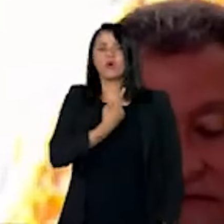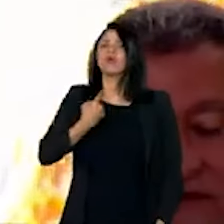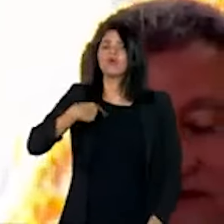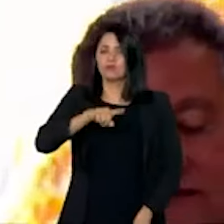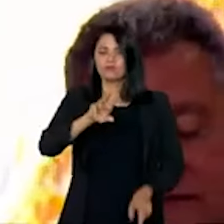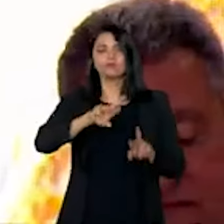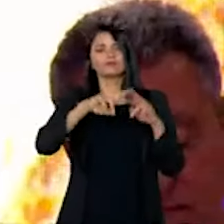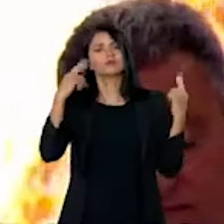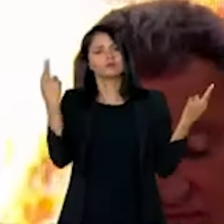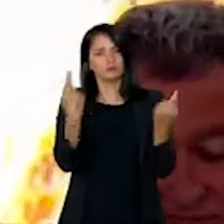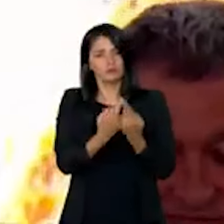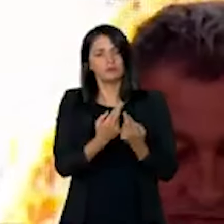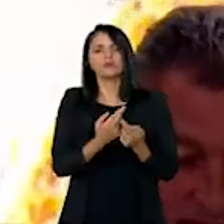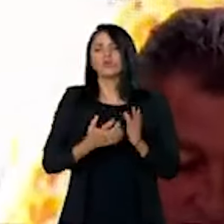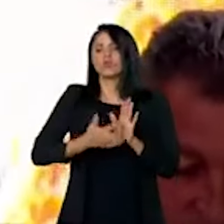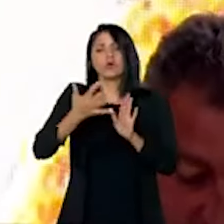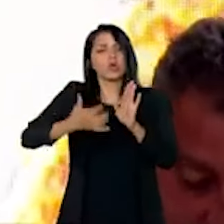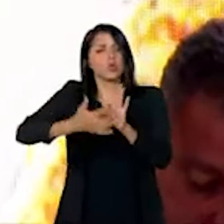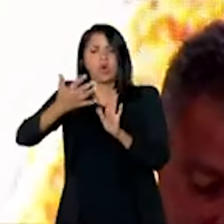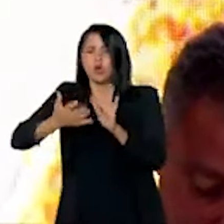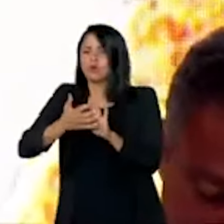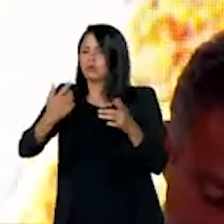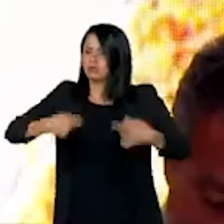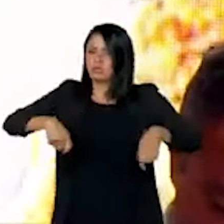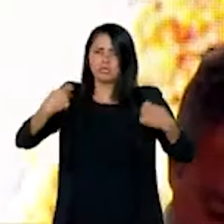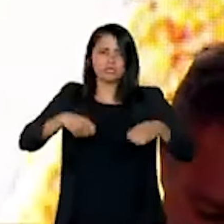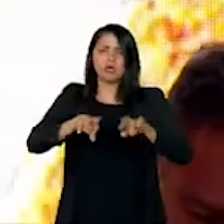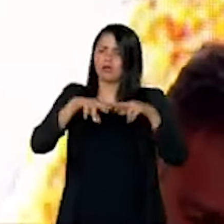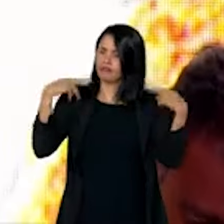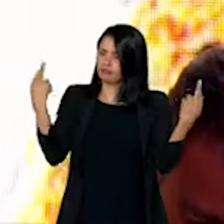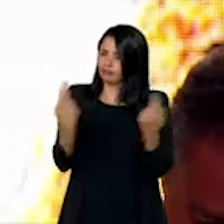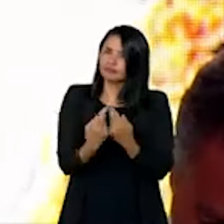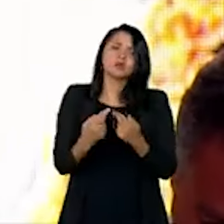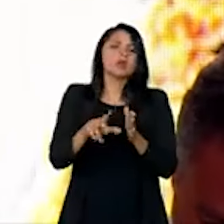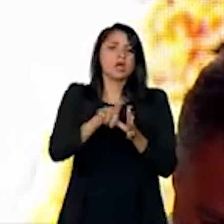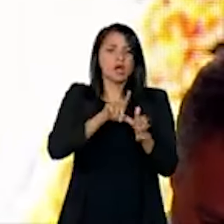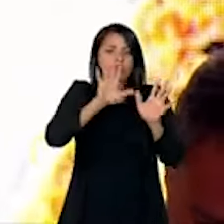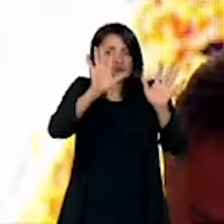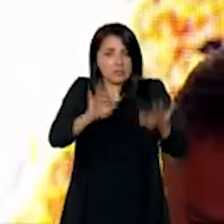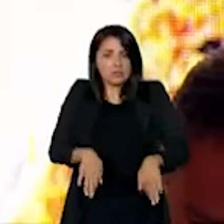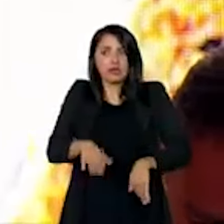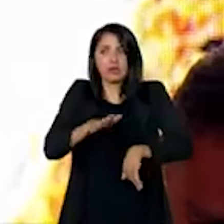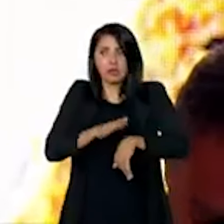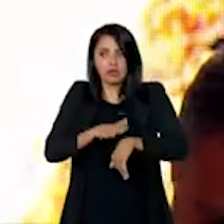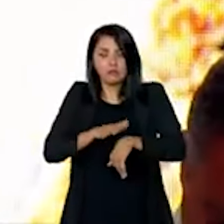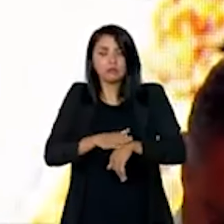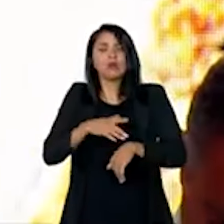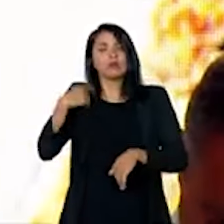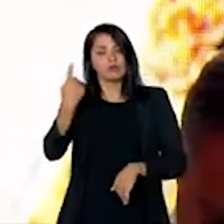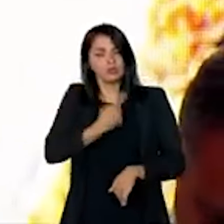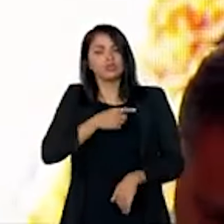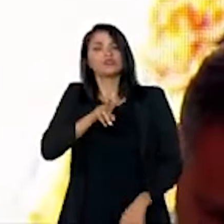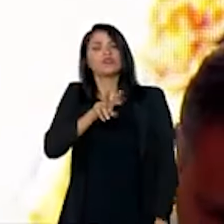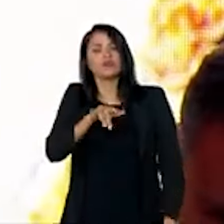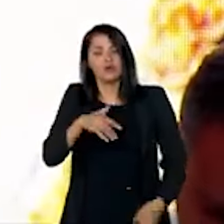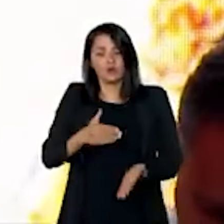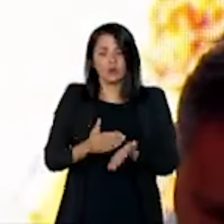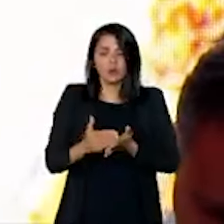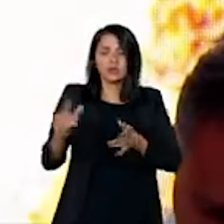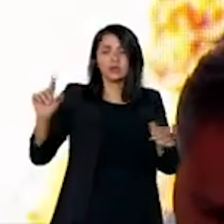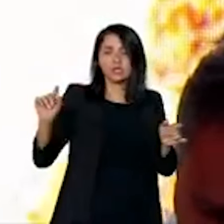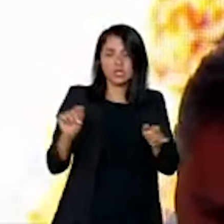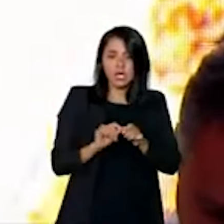reunir. Quantas reuniões for necessário, e antes de terminar o meu mandato, a gente vai começar a